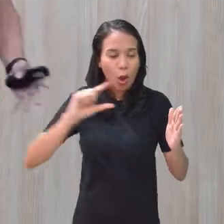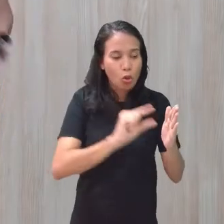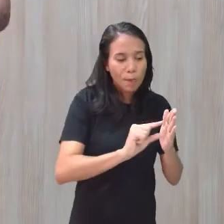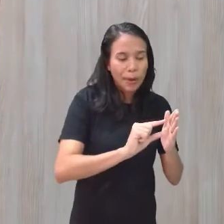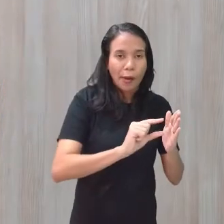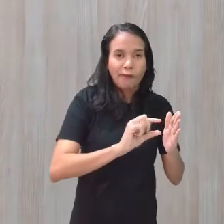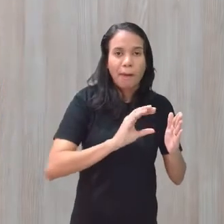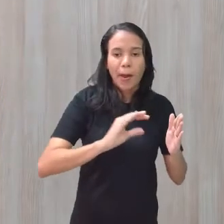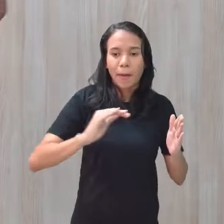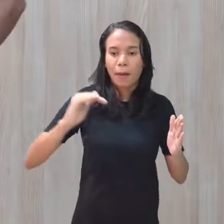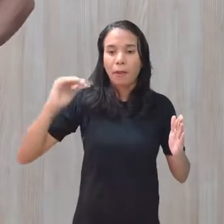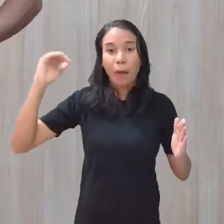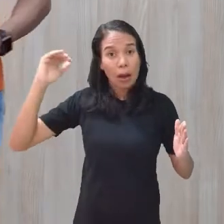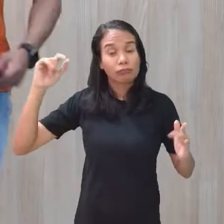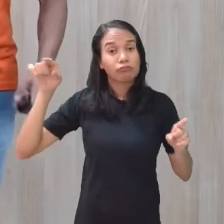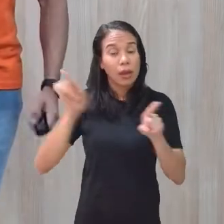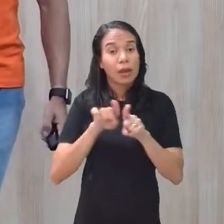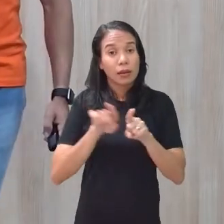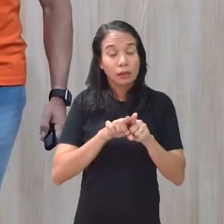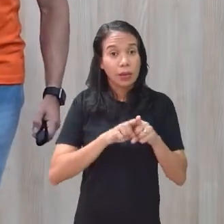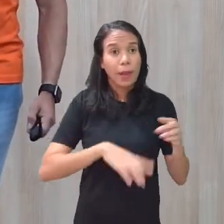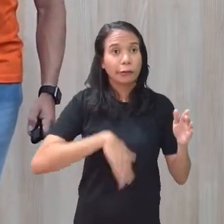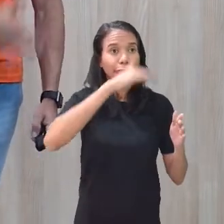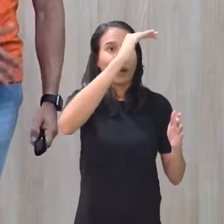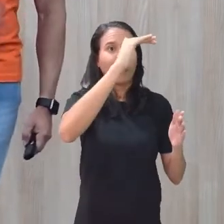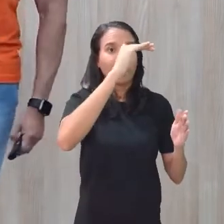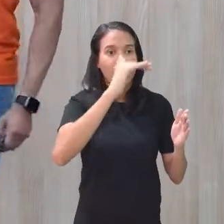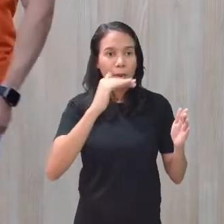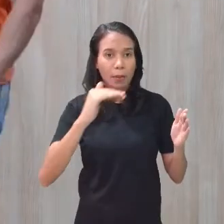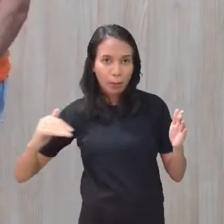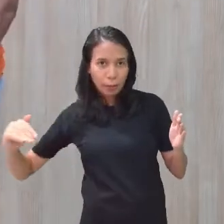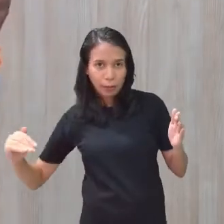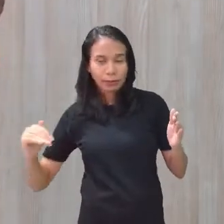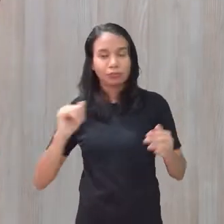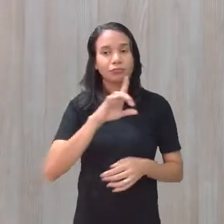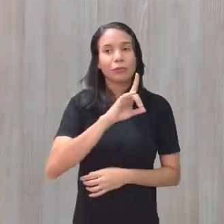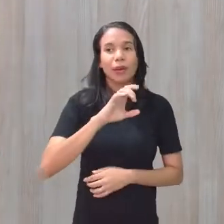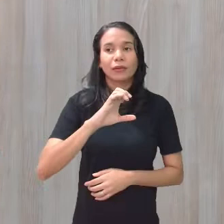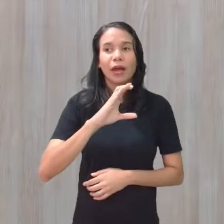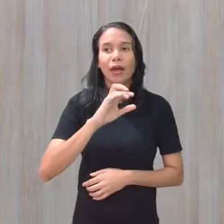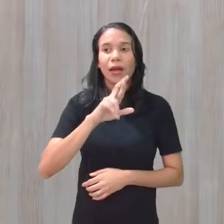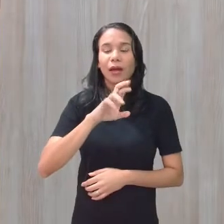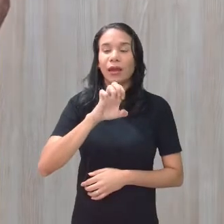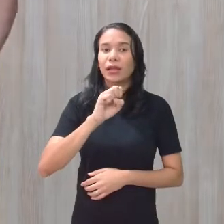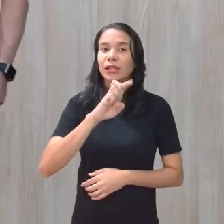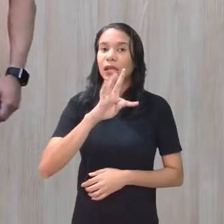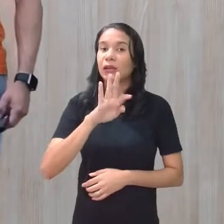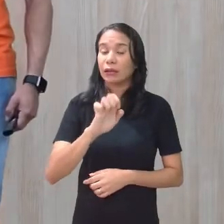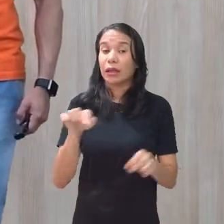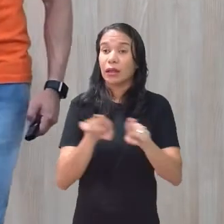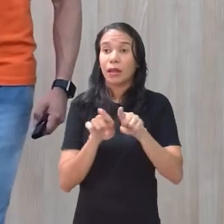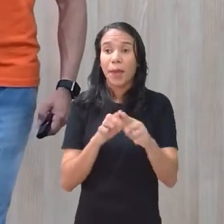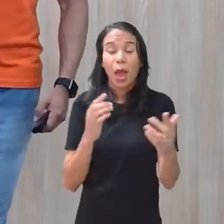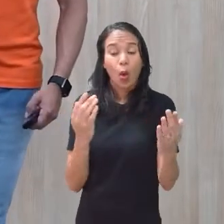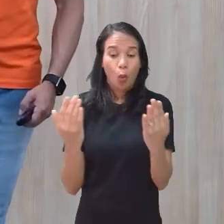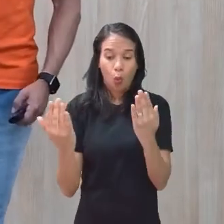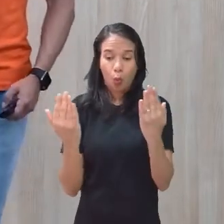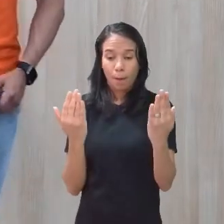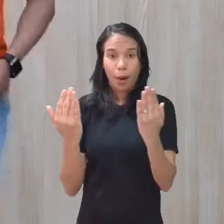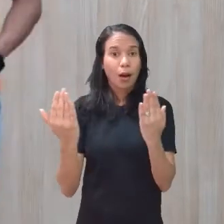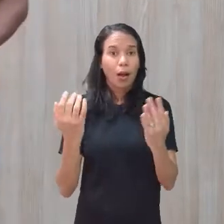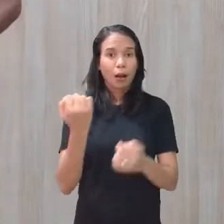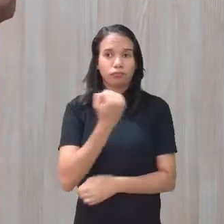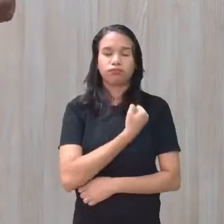menor para o maior, decrescente, que é do maior para o menor. Começamos a comparar esses